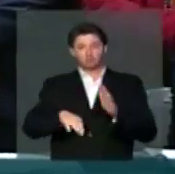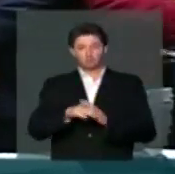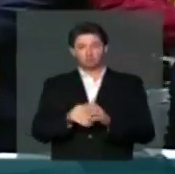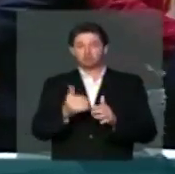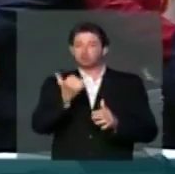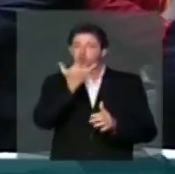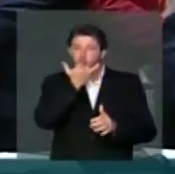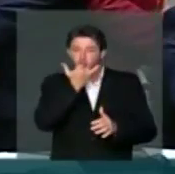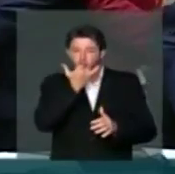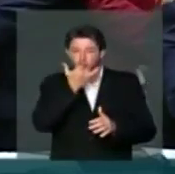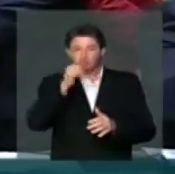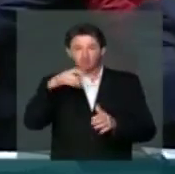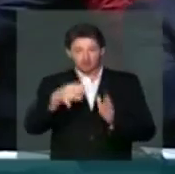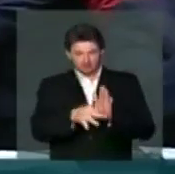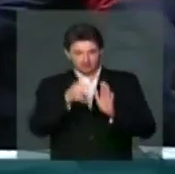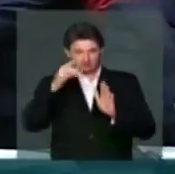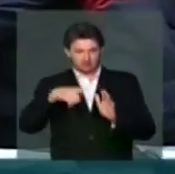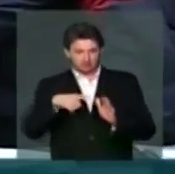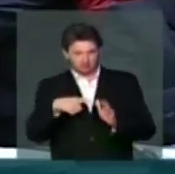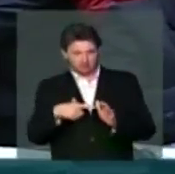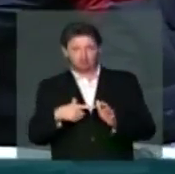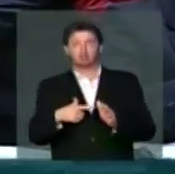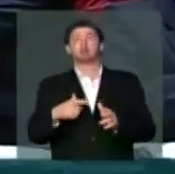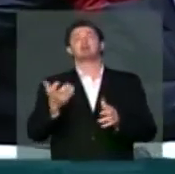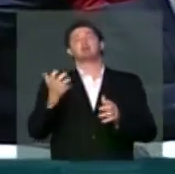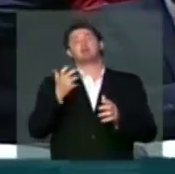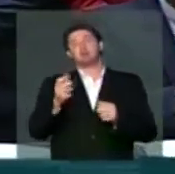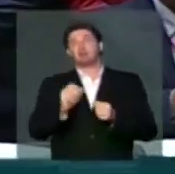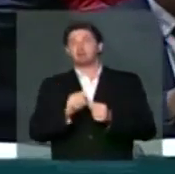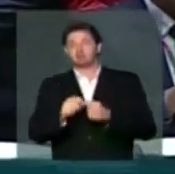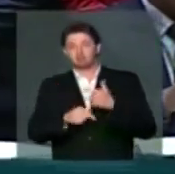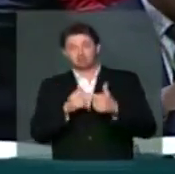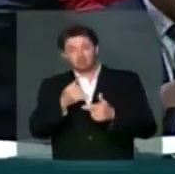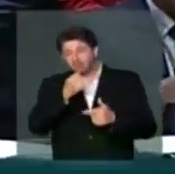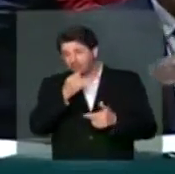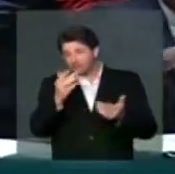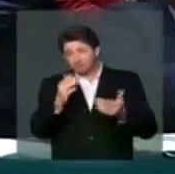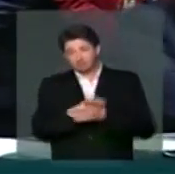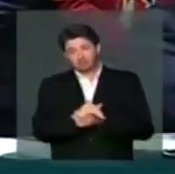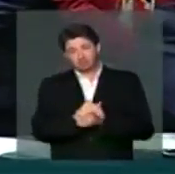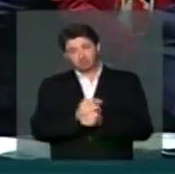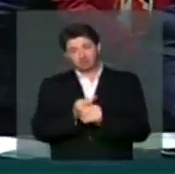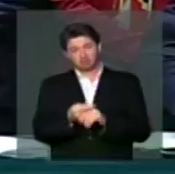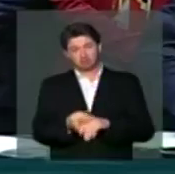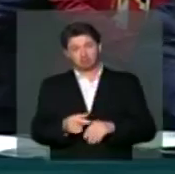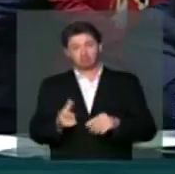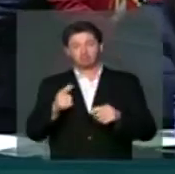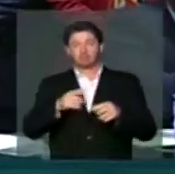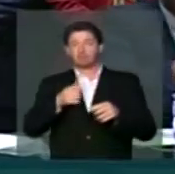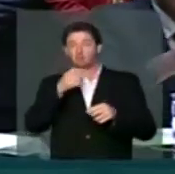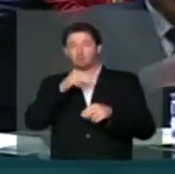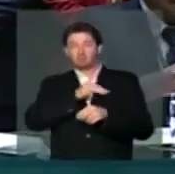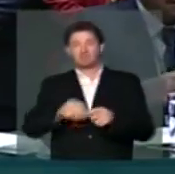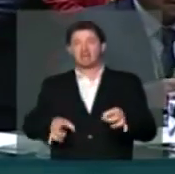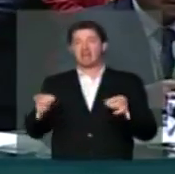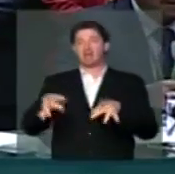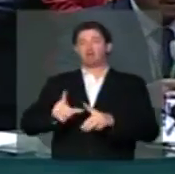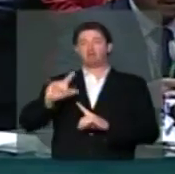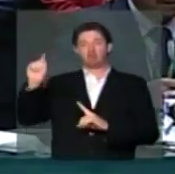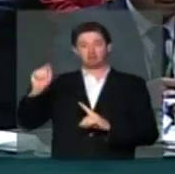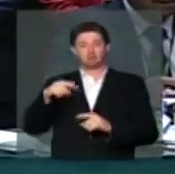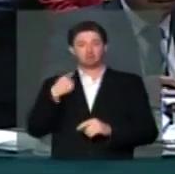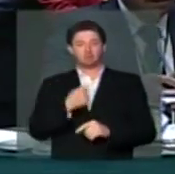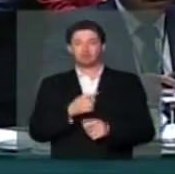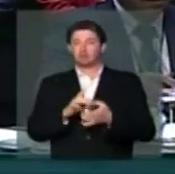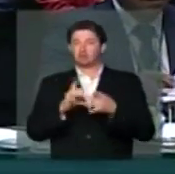Peço desculpas àqueles inscritos que teriam que fazer, lamentavelmente, houve um abandono e nós não